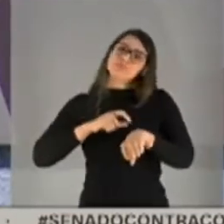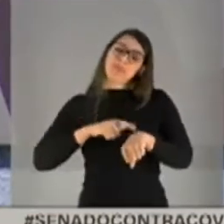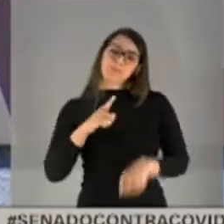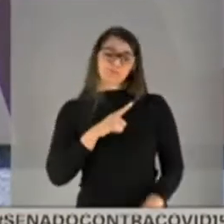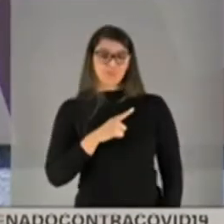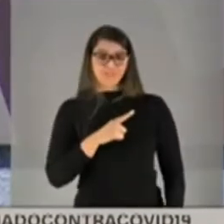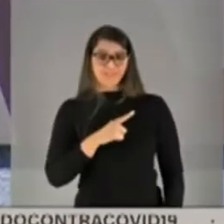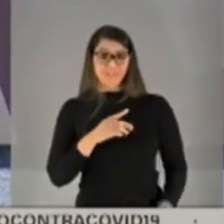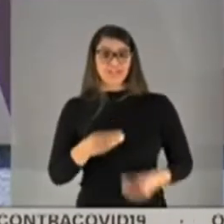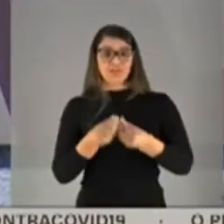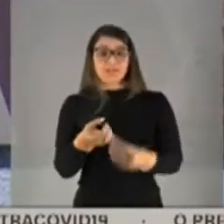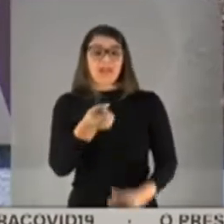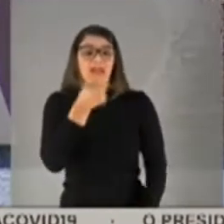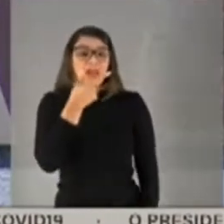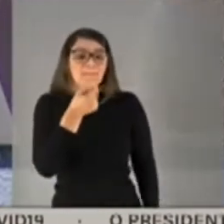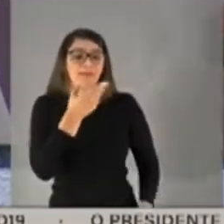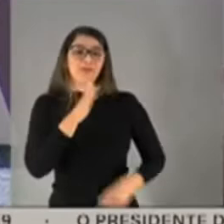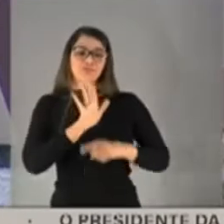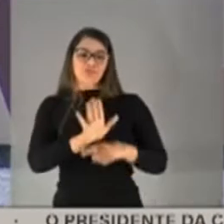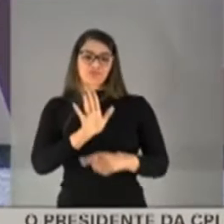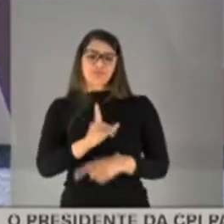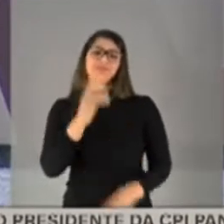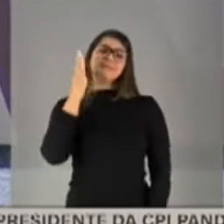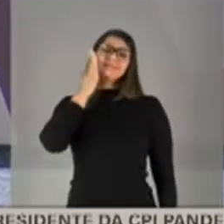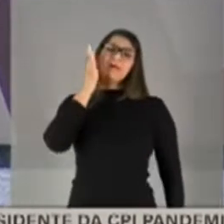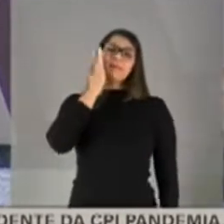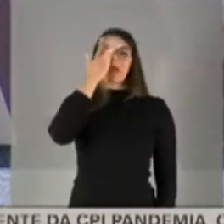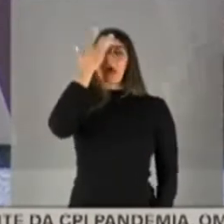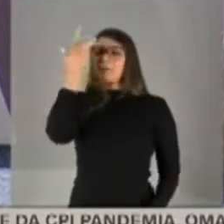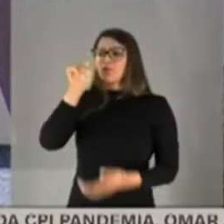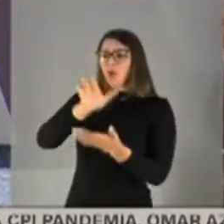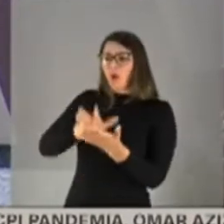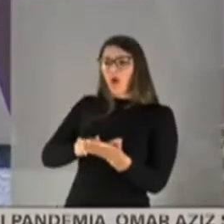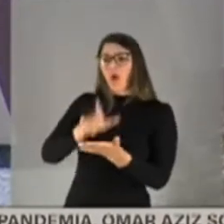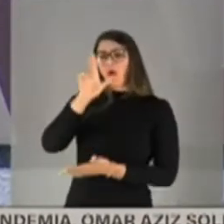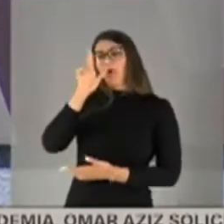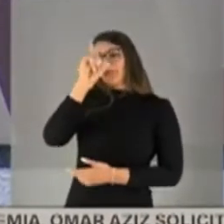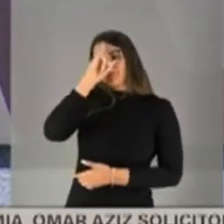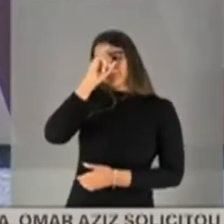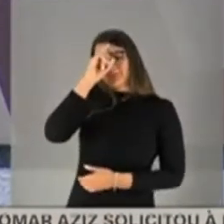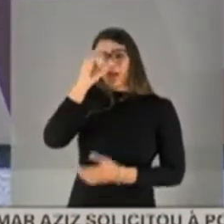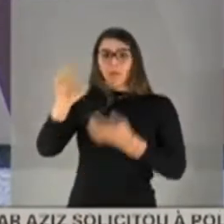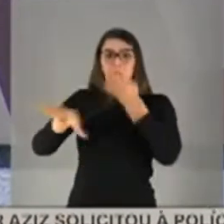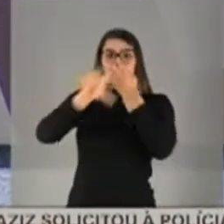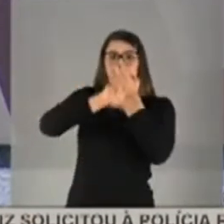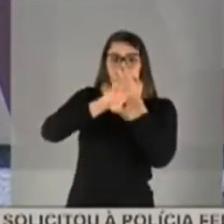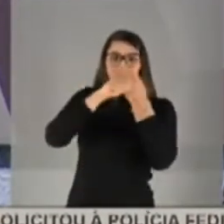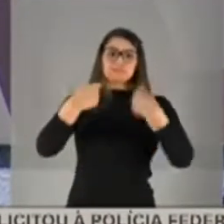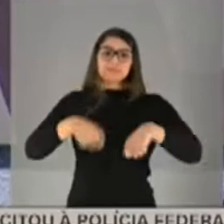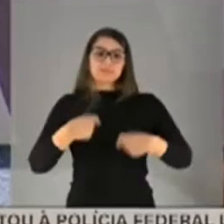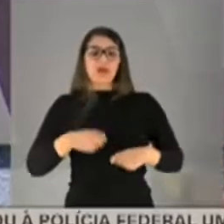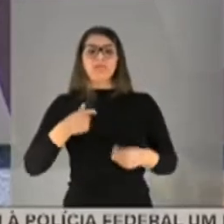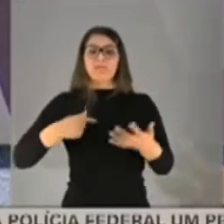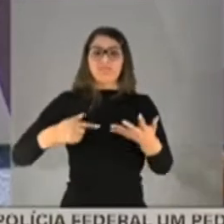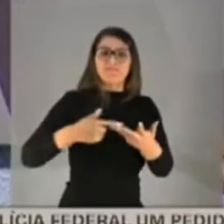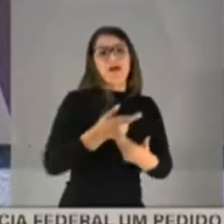Tínhamos que oferecer medicamentos de suporte, porque sabíamos que essas pessoas são hospitalizadas, são entubadas, então tem uma série de medicamentos